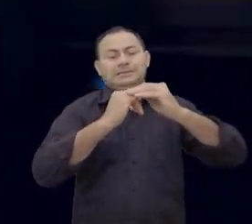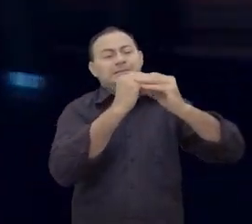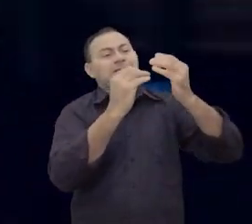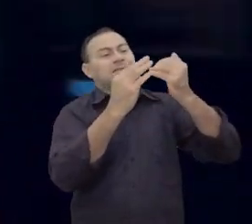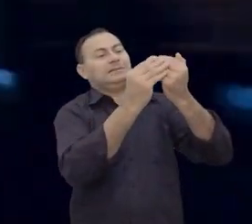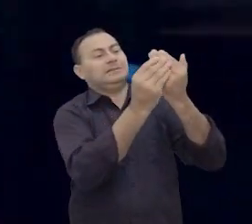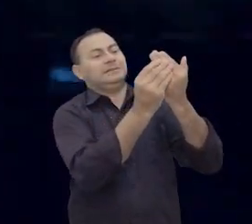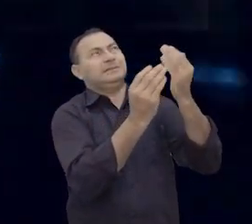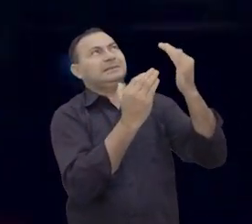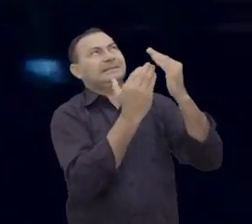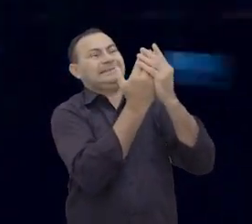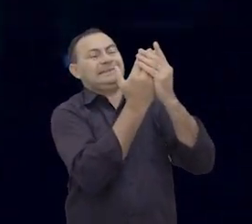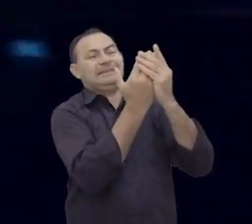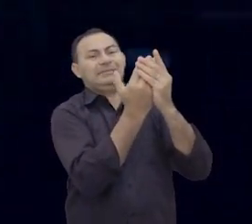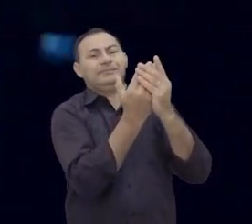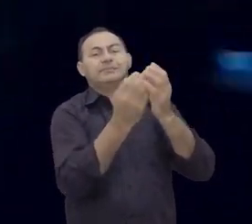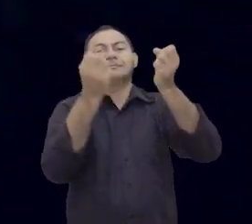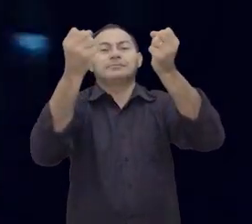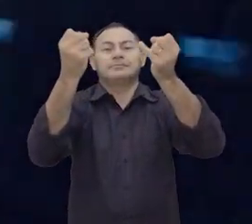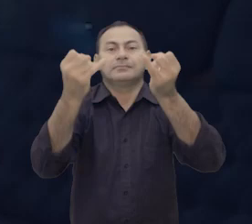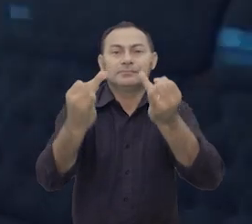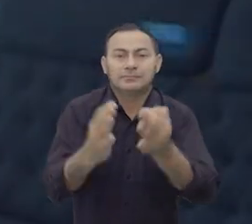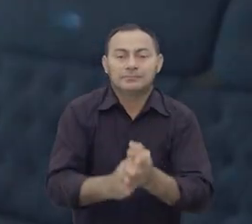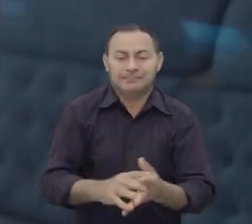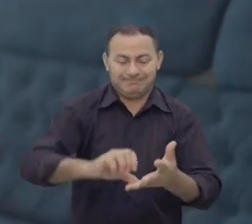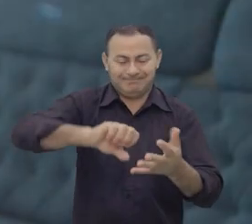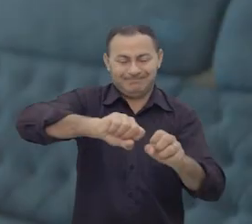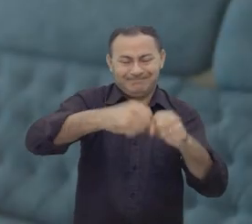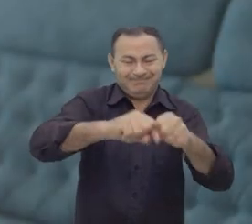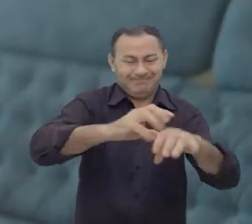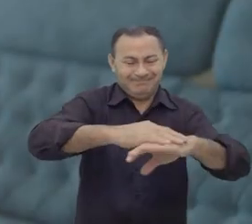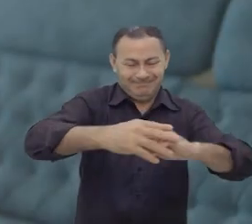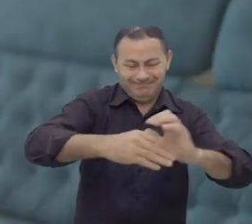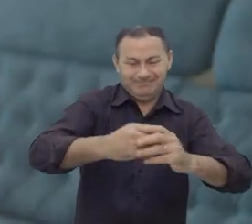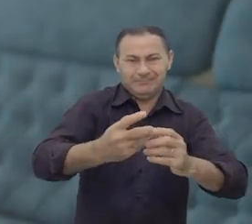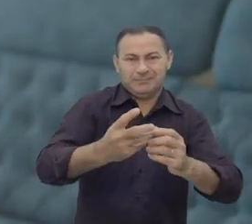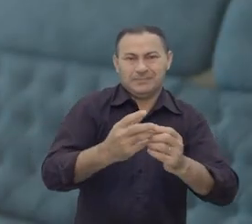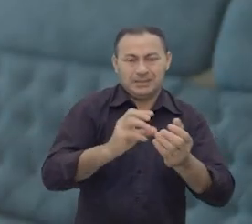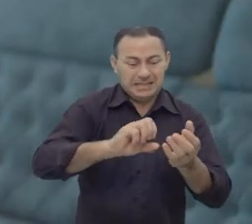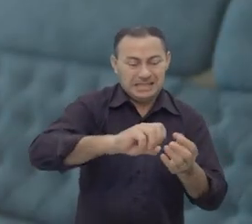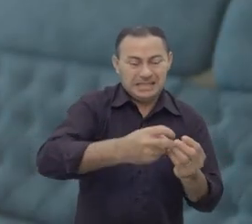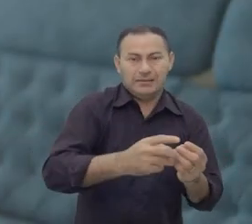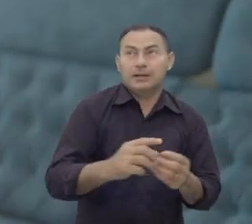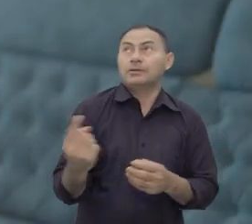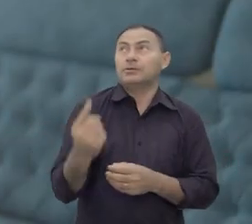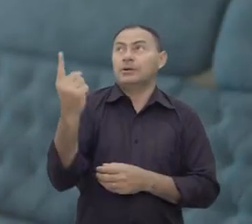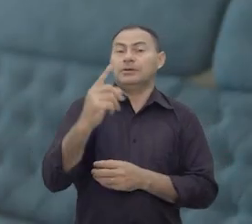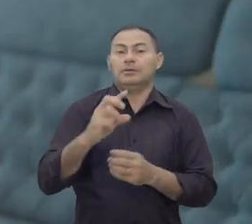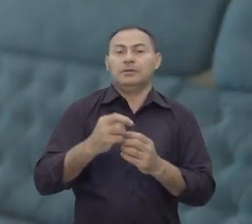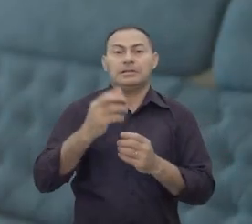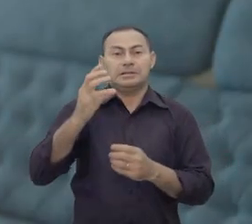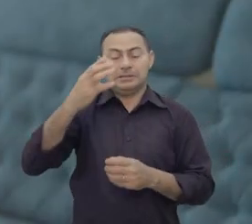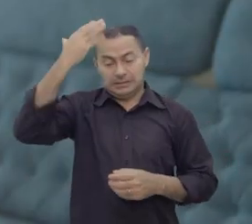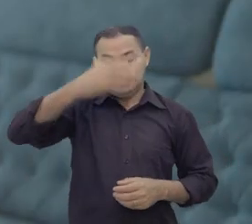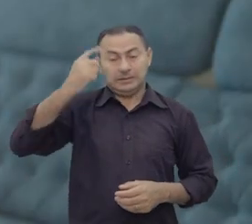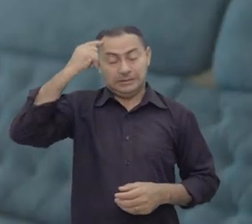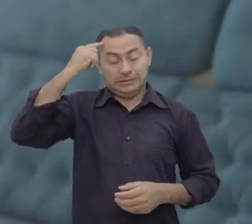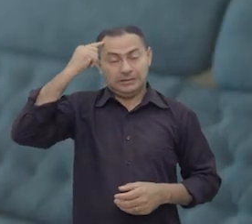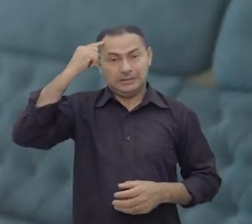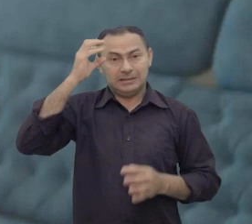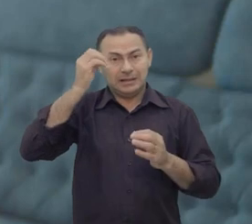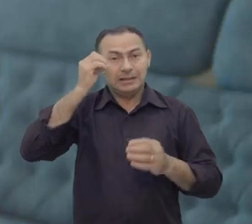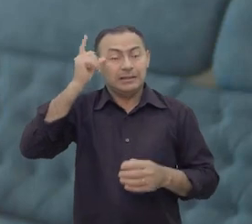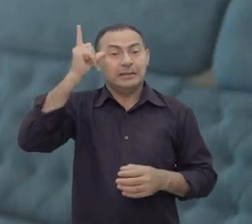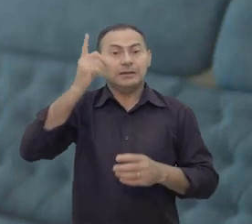esquerda entraram na roldana. Isso explica as dilacerações da minha mão. Felizmente, a essa altura, eu recuperei minha